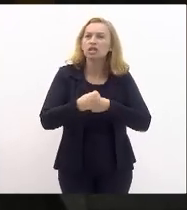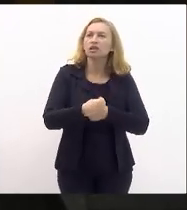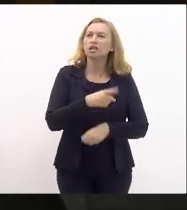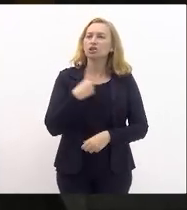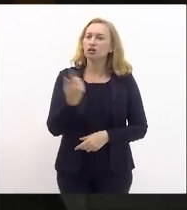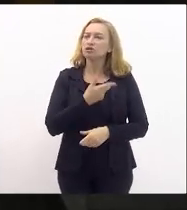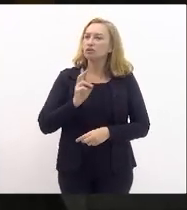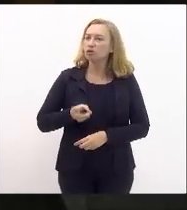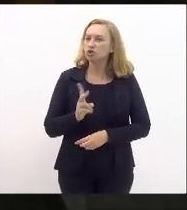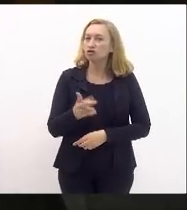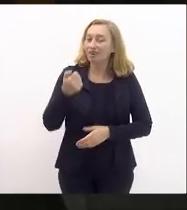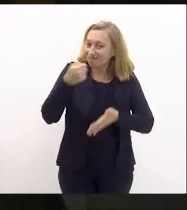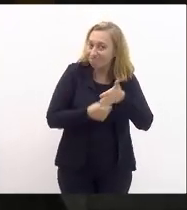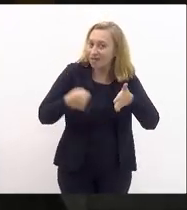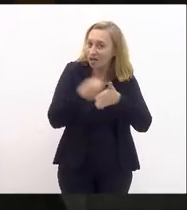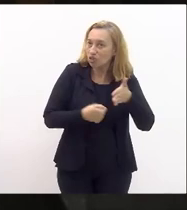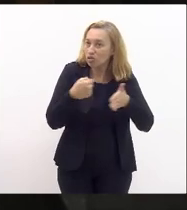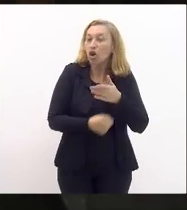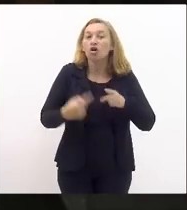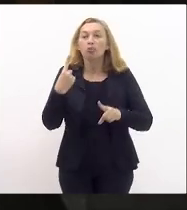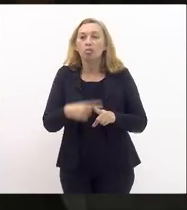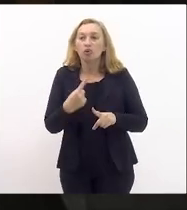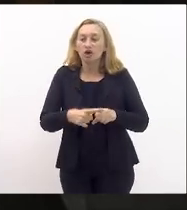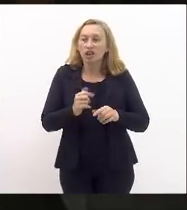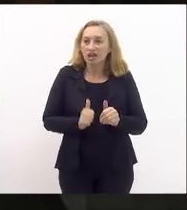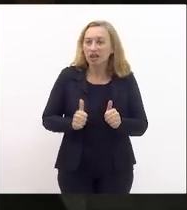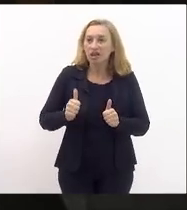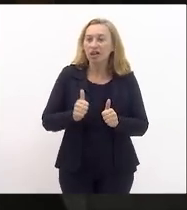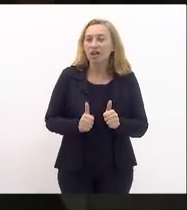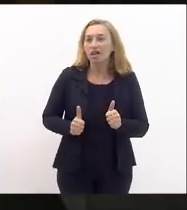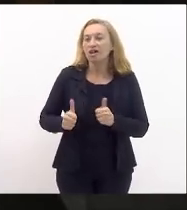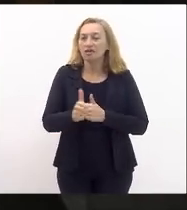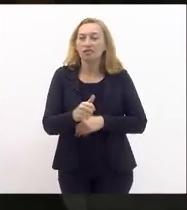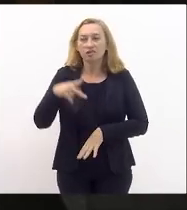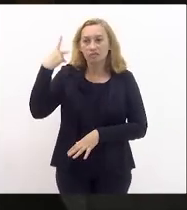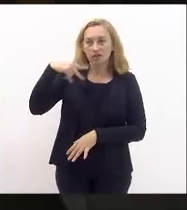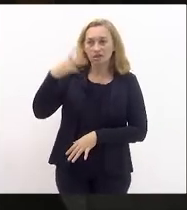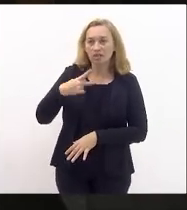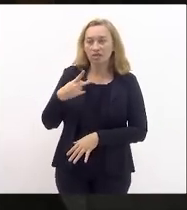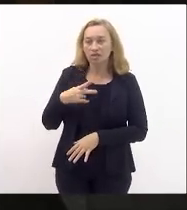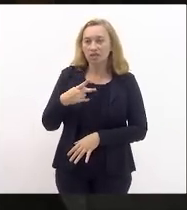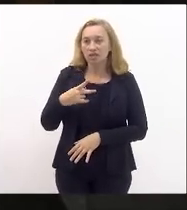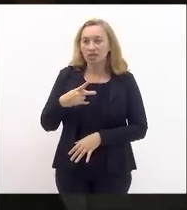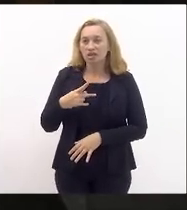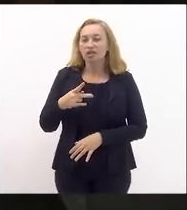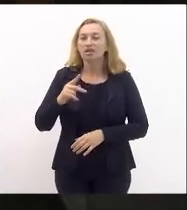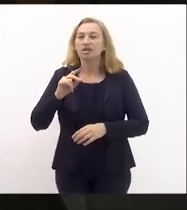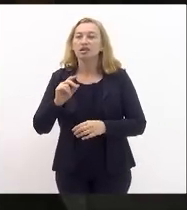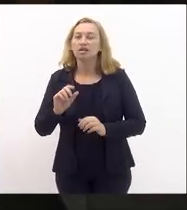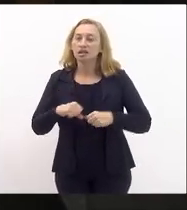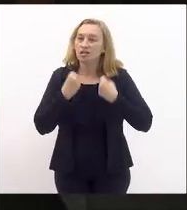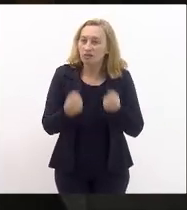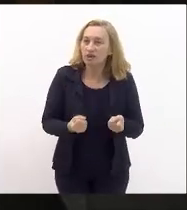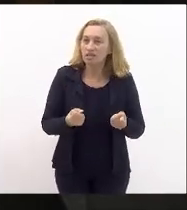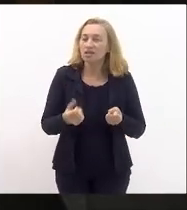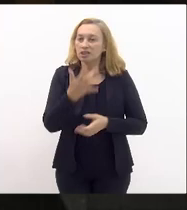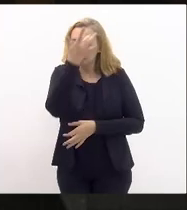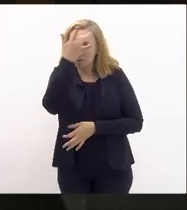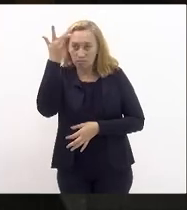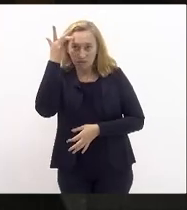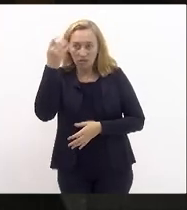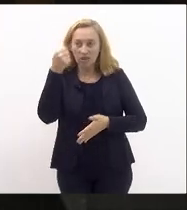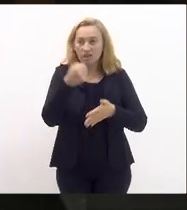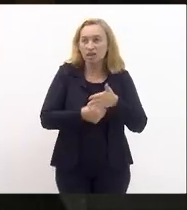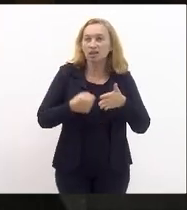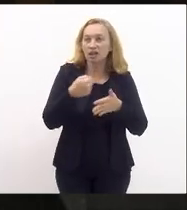gente vai continuar na luta, porque a gente, na frente parlamentar, em defesa da saúde mental e da luta antimanicomial, a gente